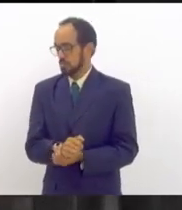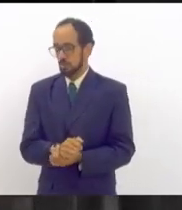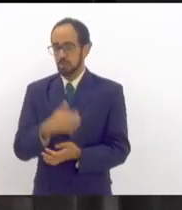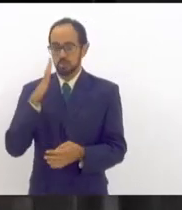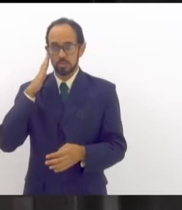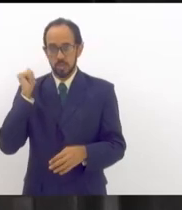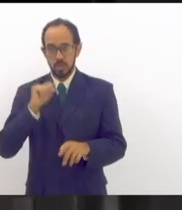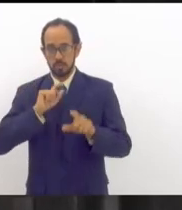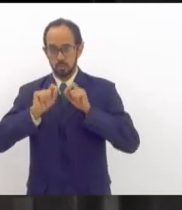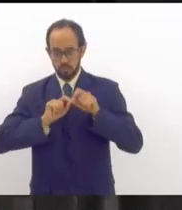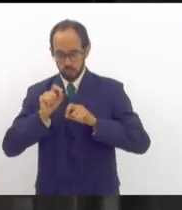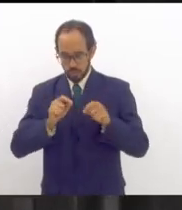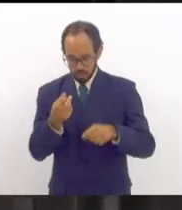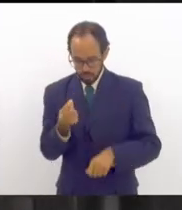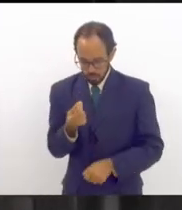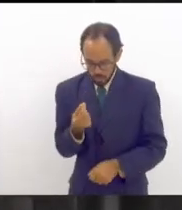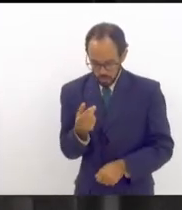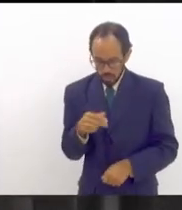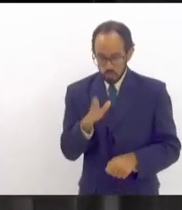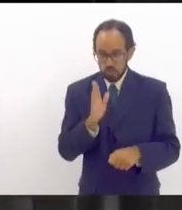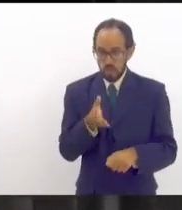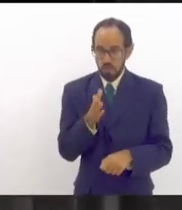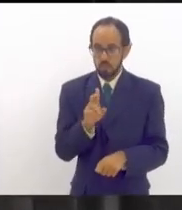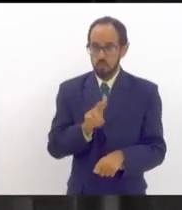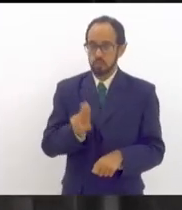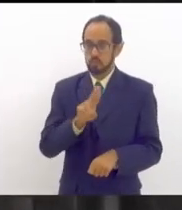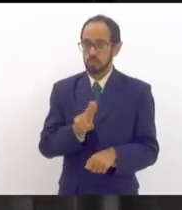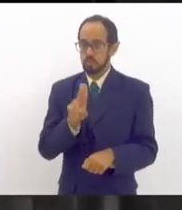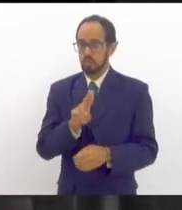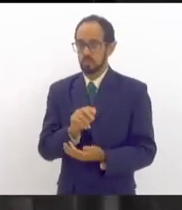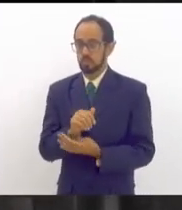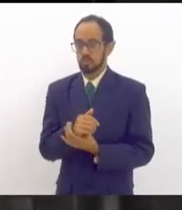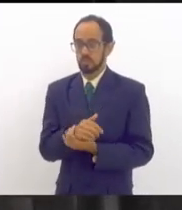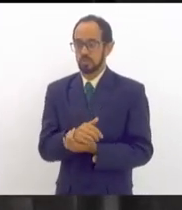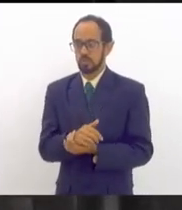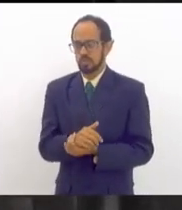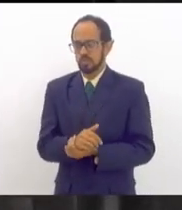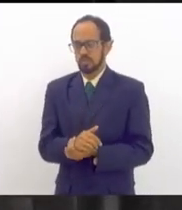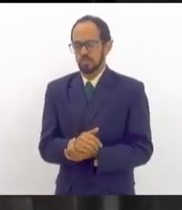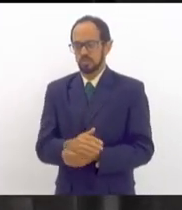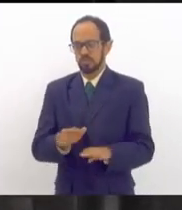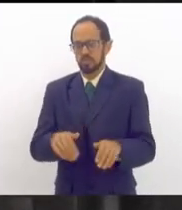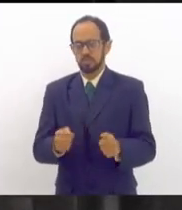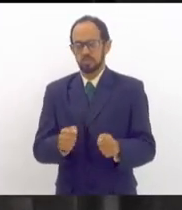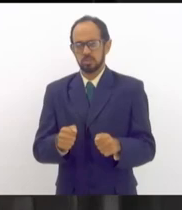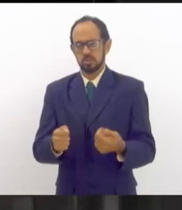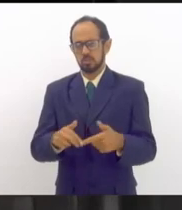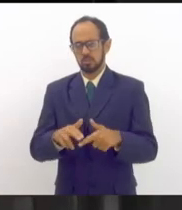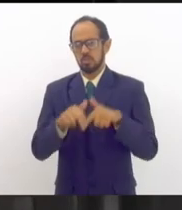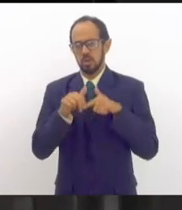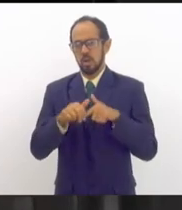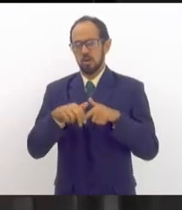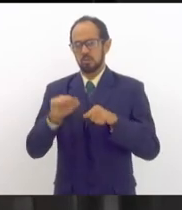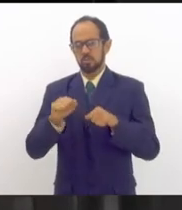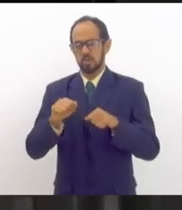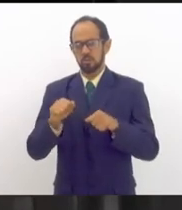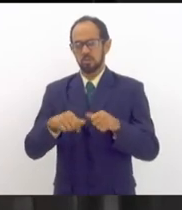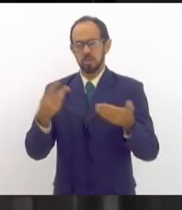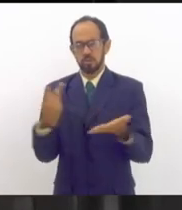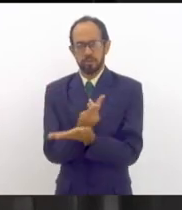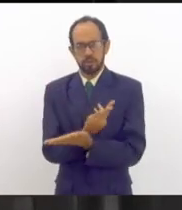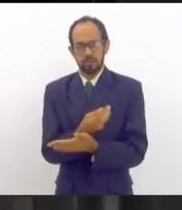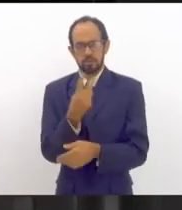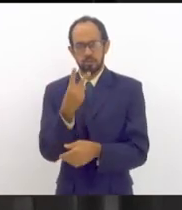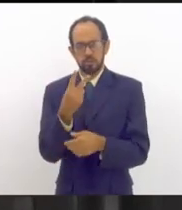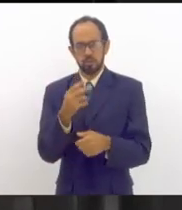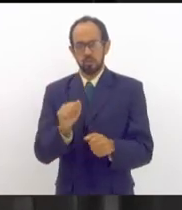Já foi usado em outras situações para cuidar de outras famílias ajudado a conjuntura que se apresenta duas